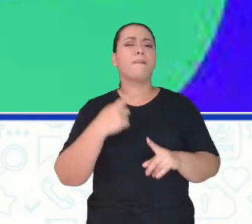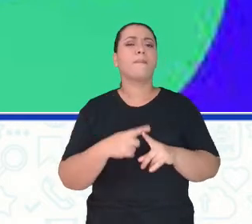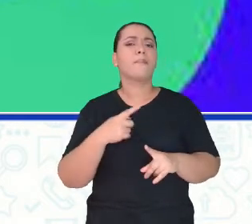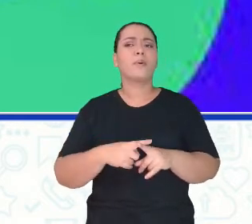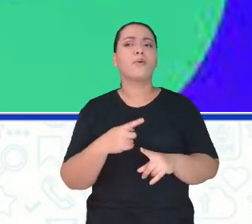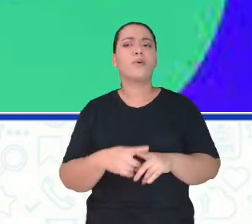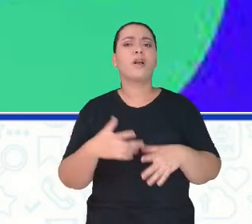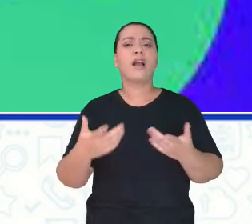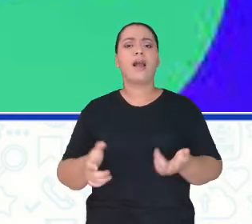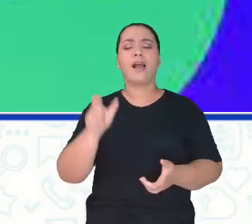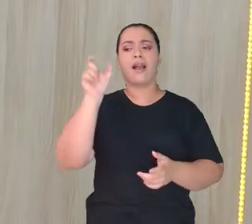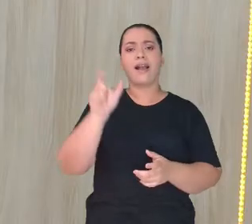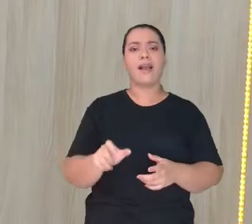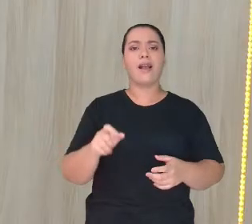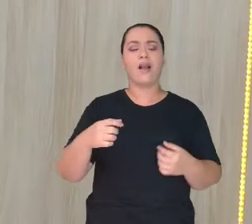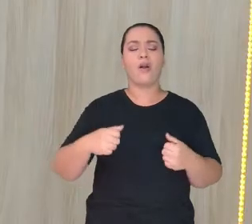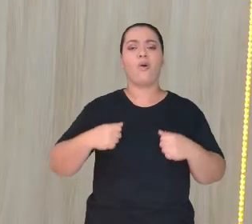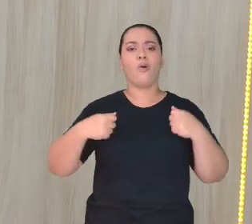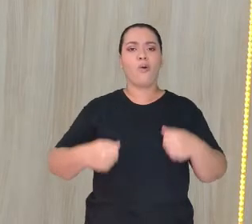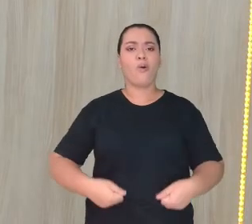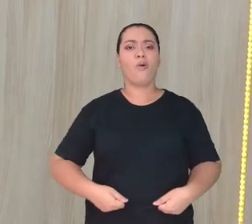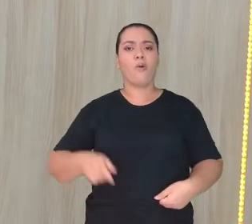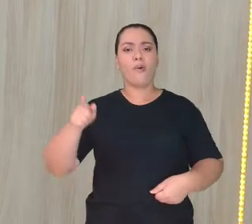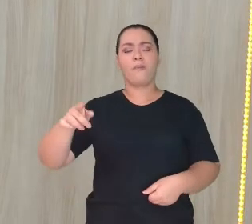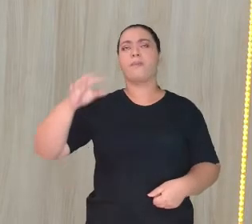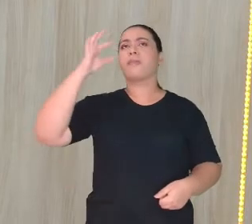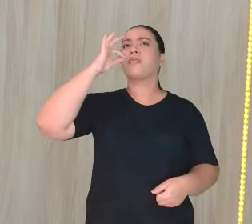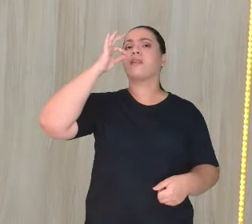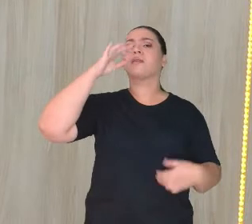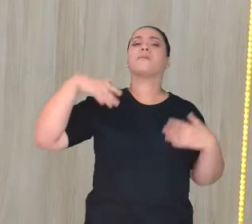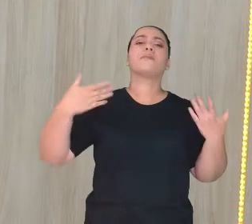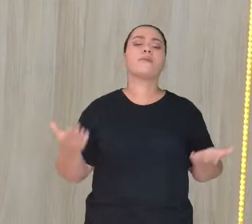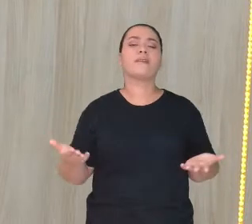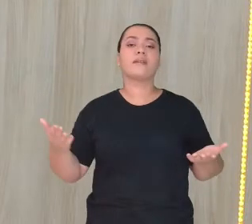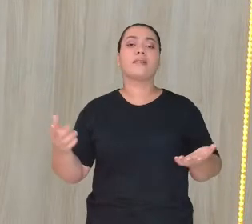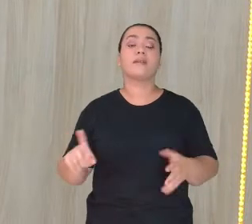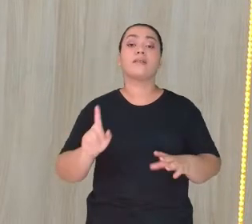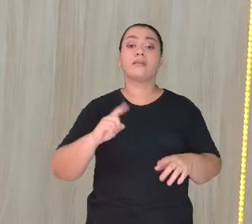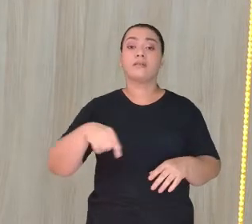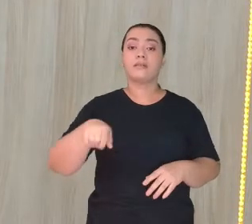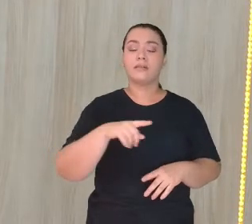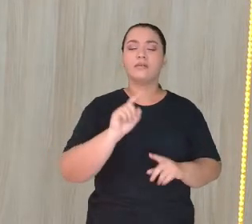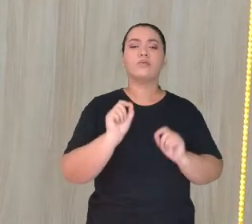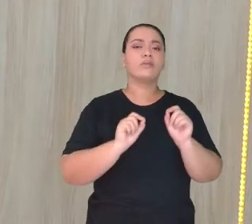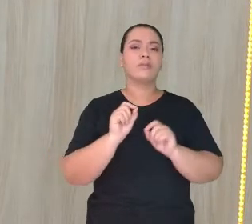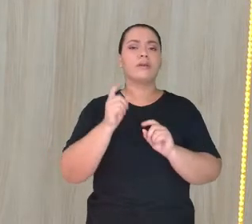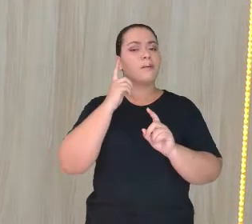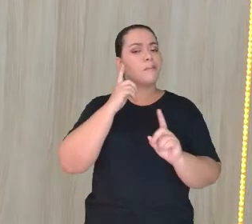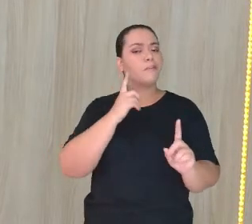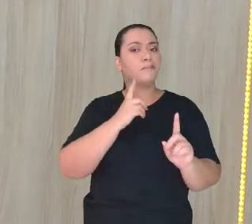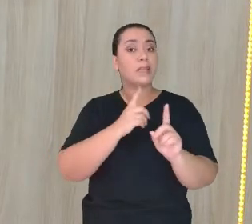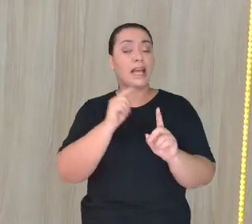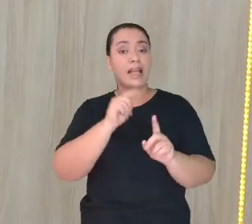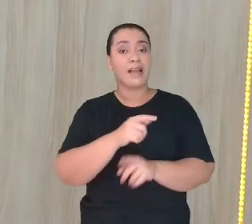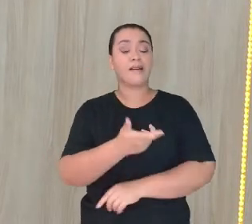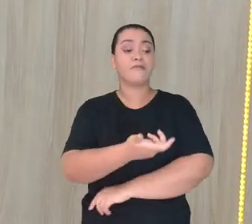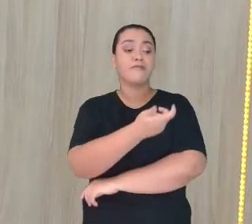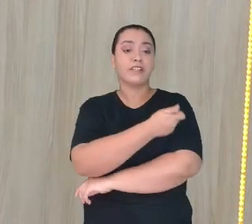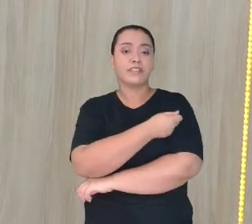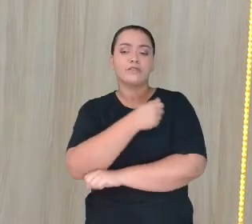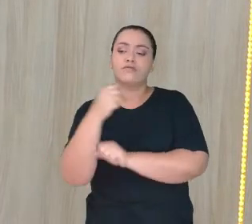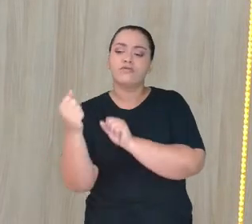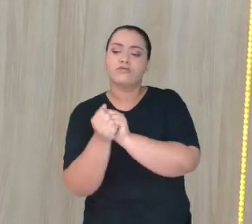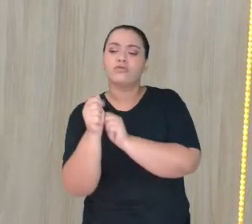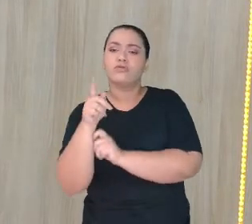há essa personificação do Zé Gotinha? Para que a gente aproxime o símbolo da vacinação à